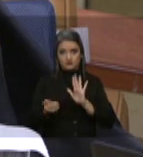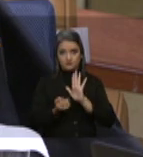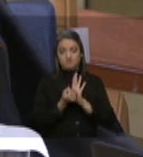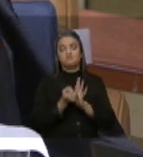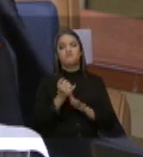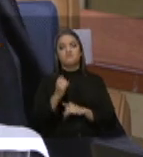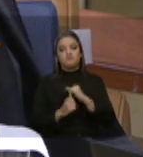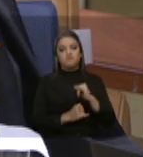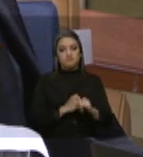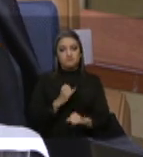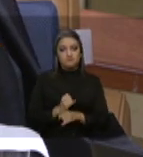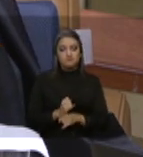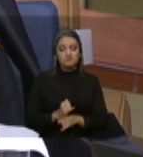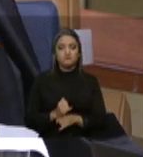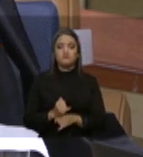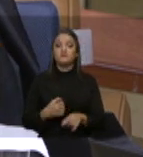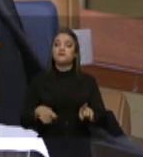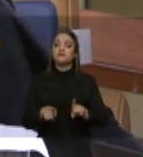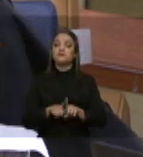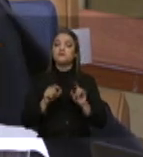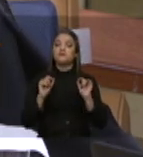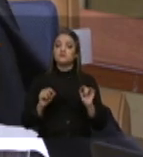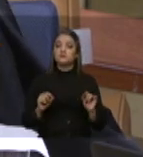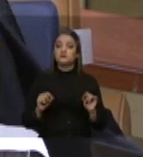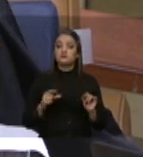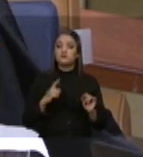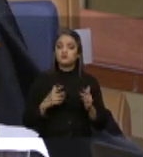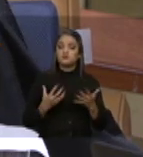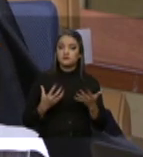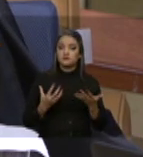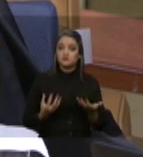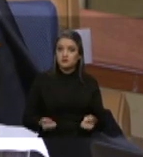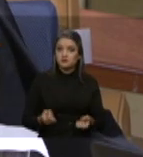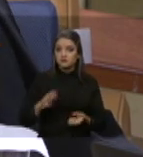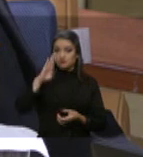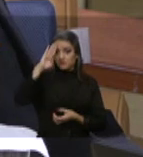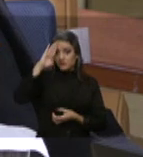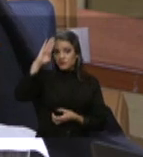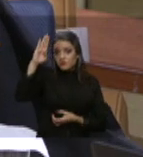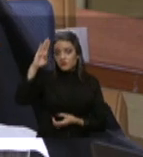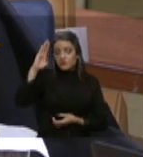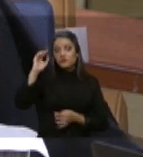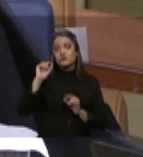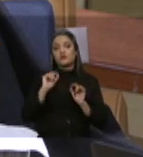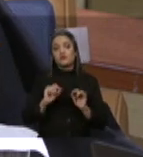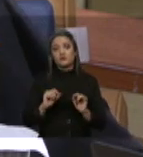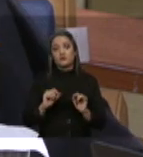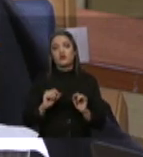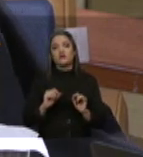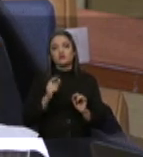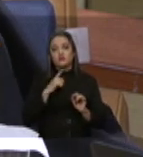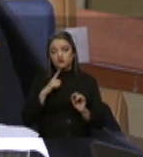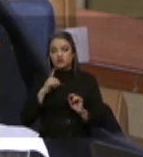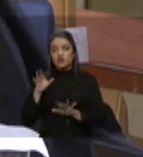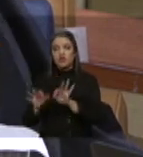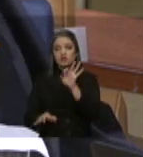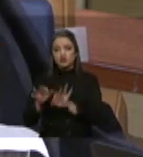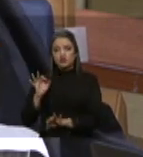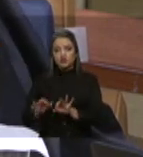internet e do reconhecimento até mesmo em caráter prioritário ou preferencial da via direta e